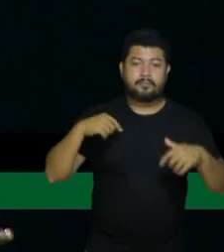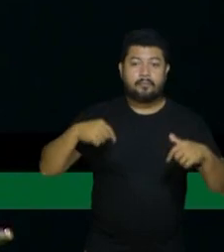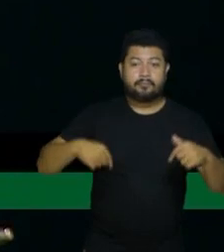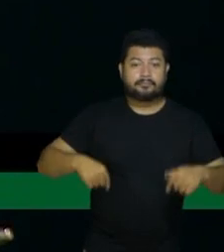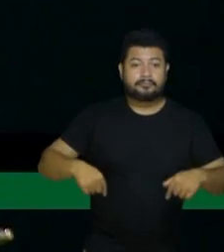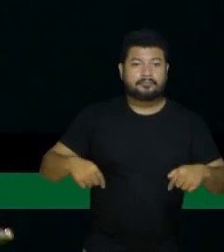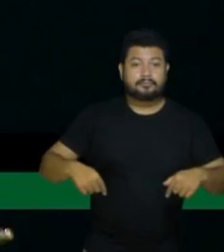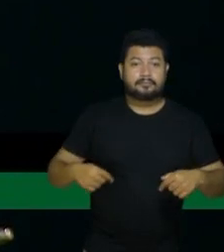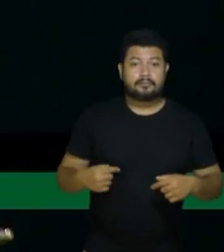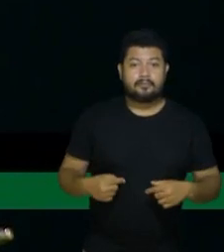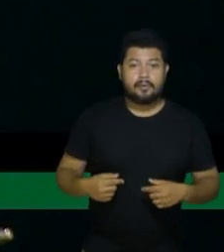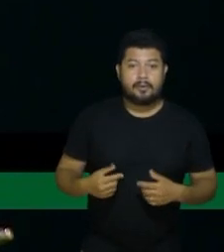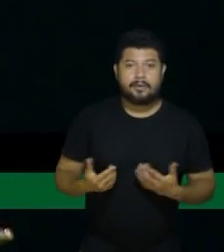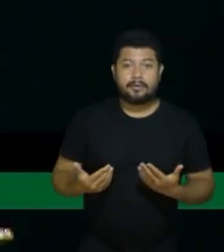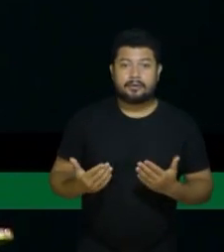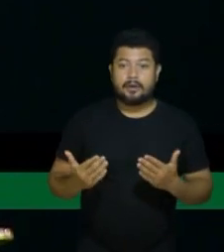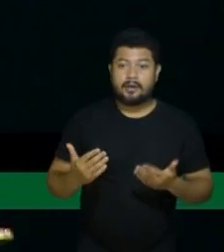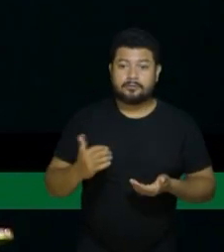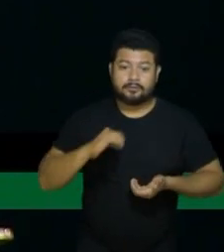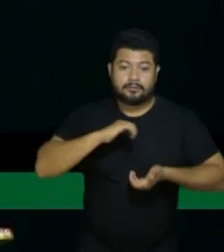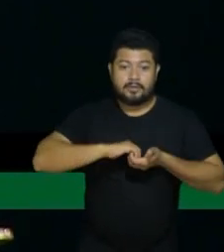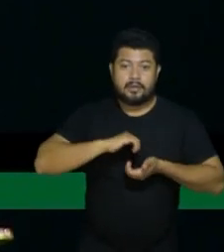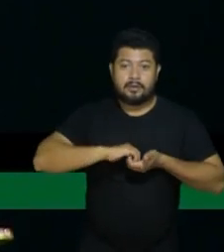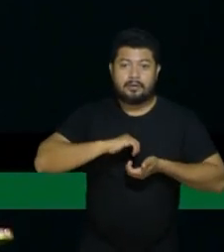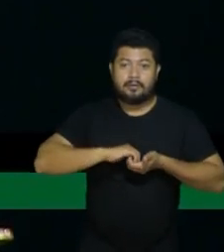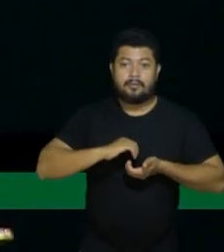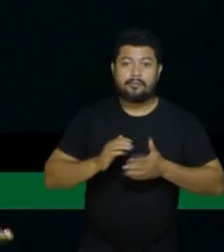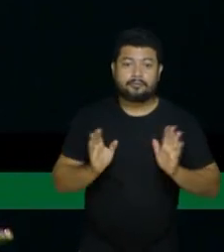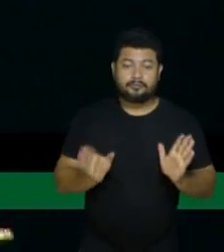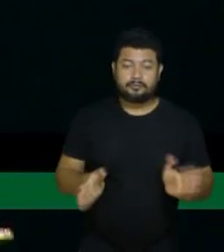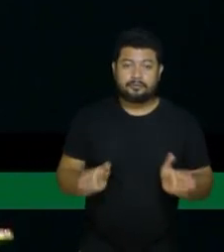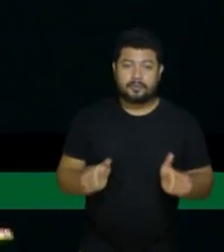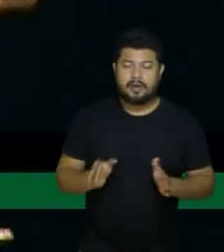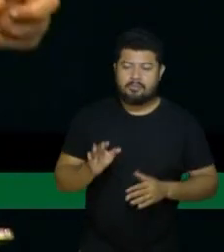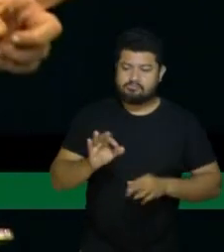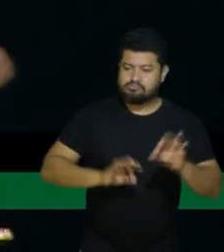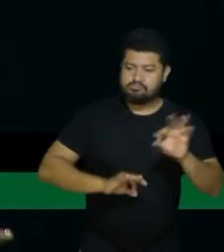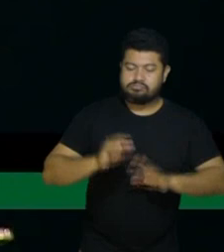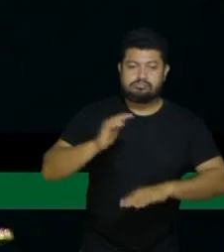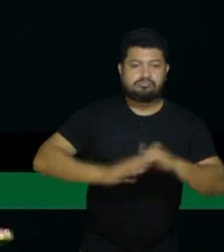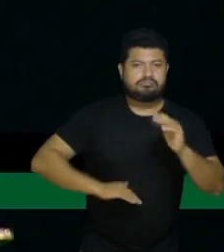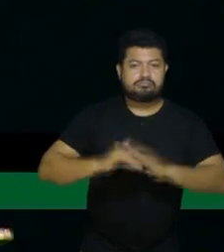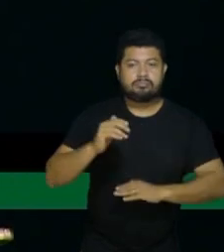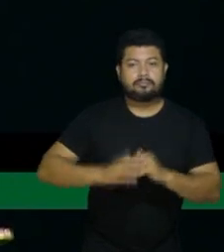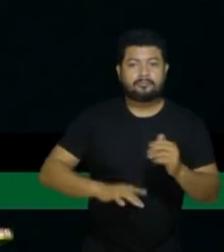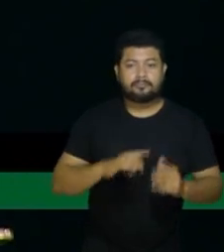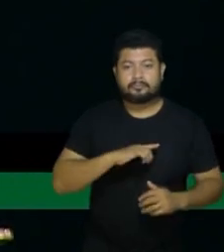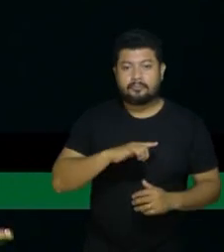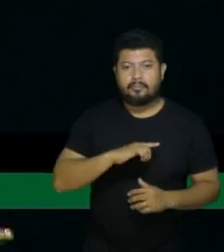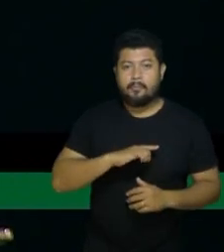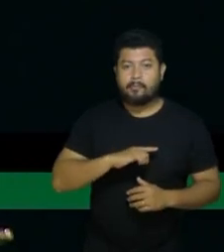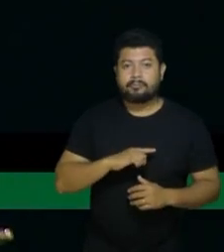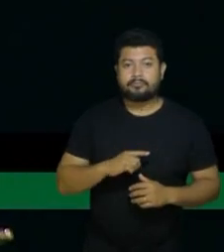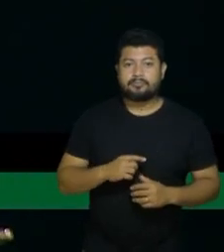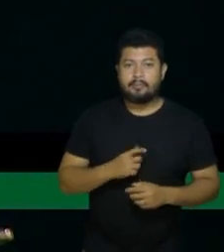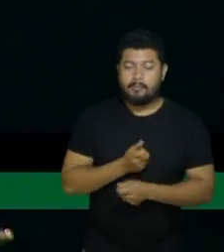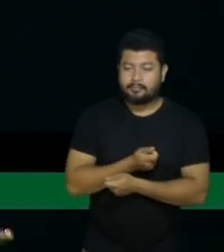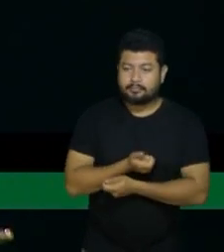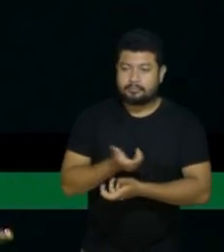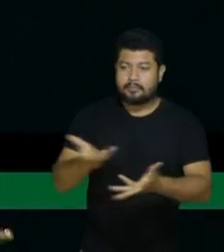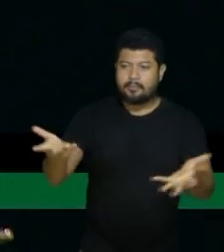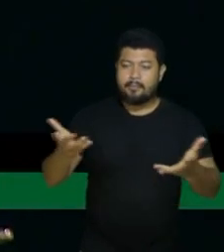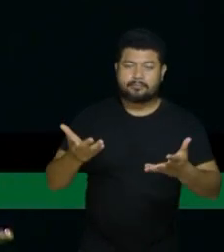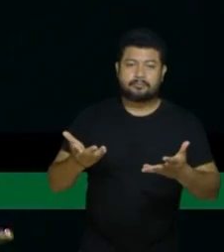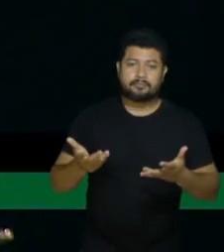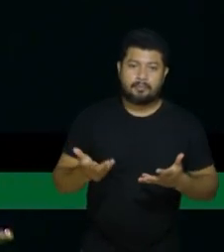defesa civil do Estado preparada e que transferiu o conhecimento pro estado